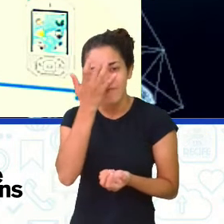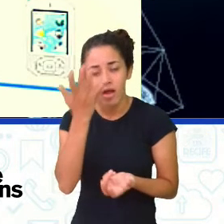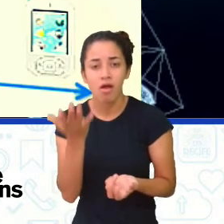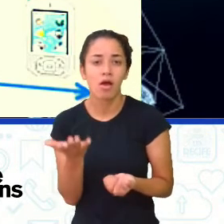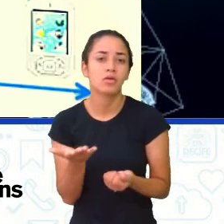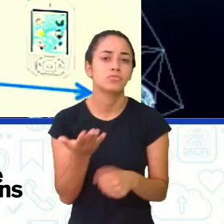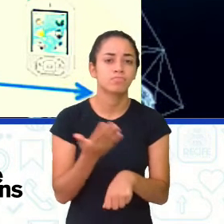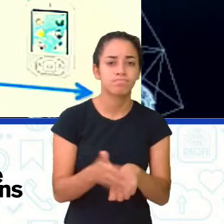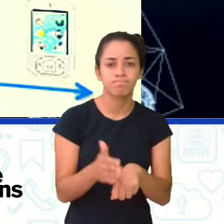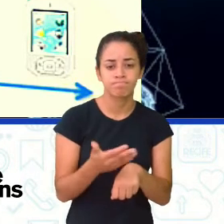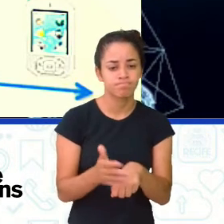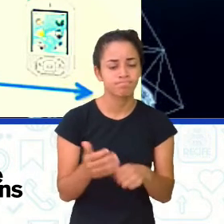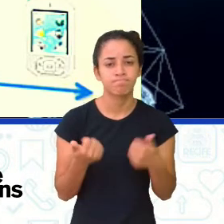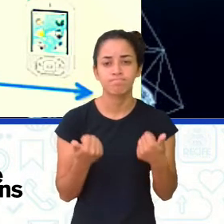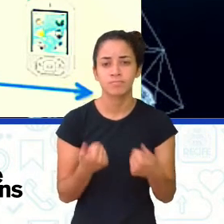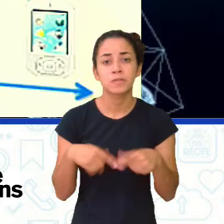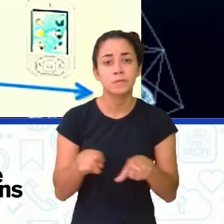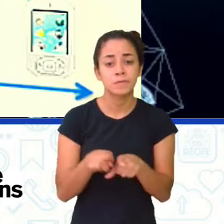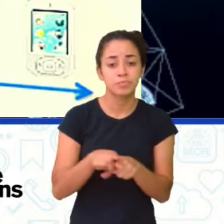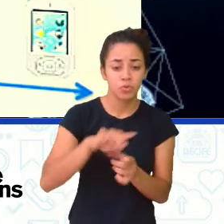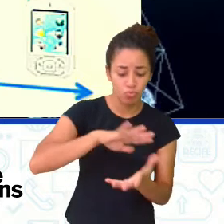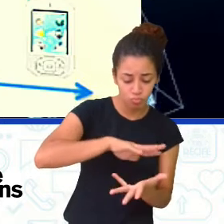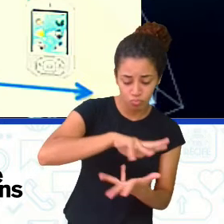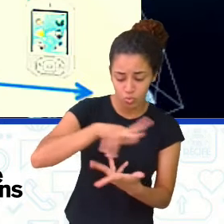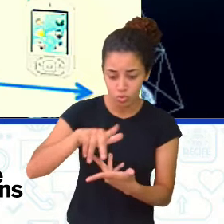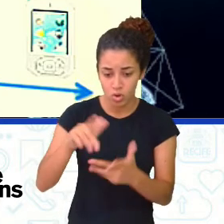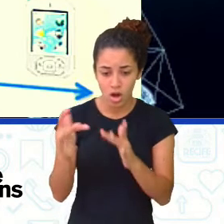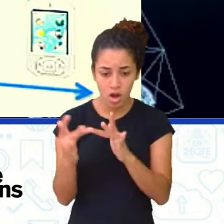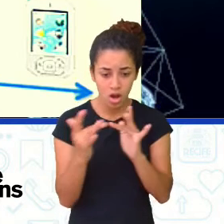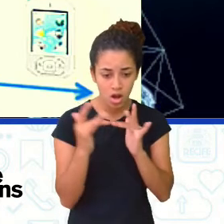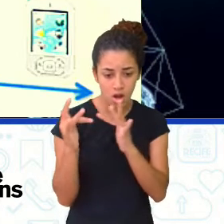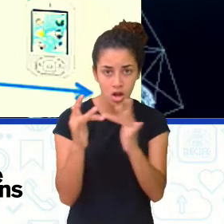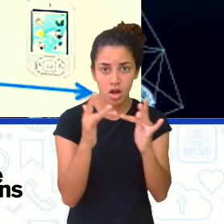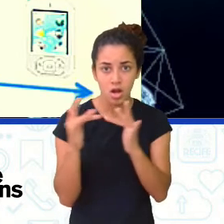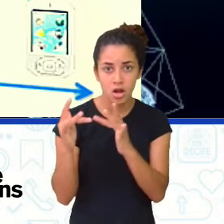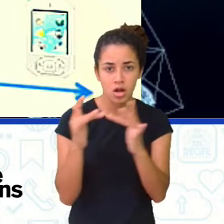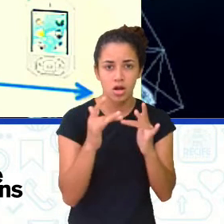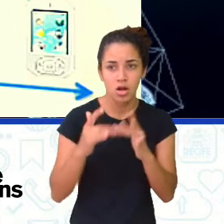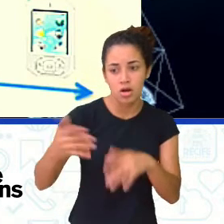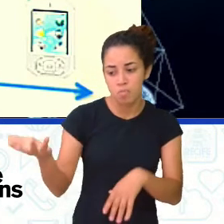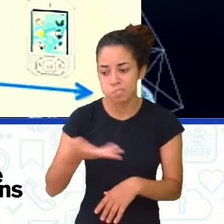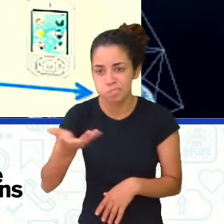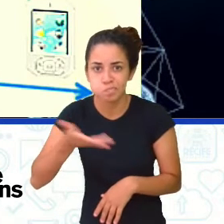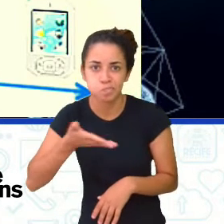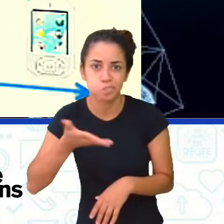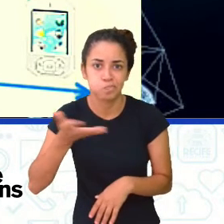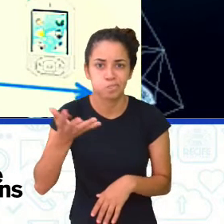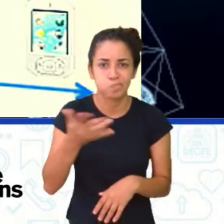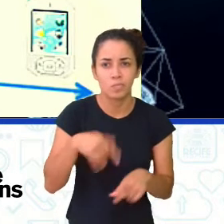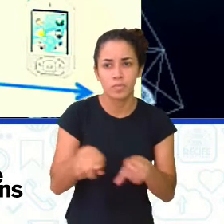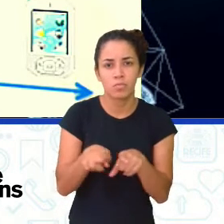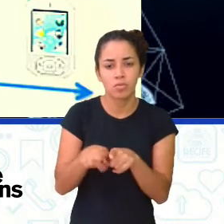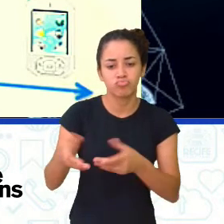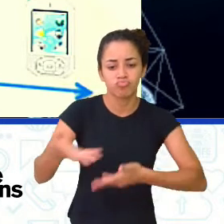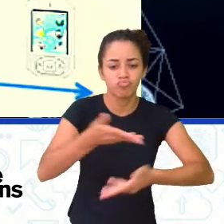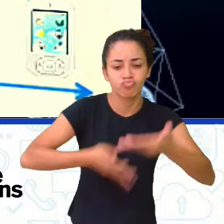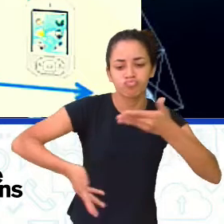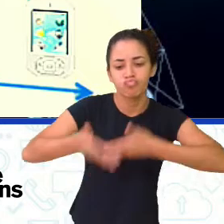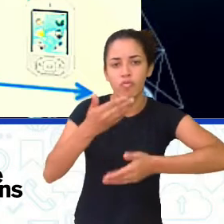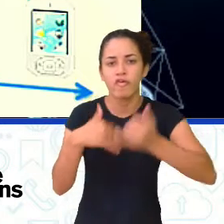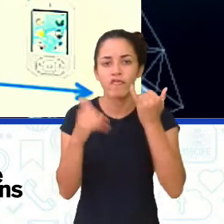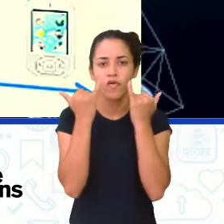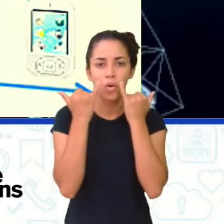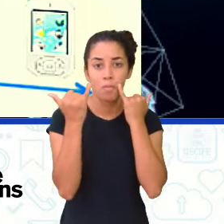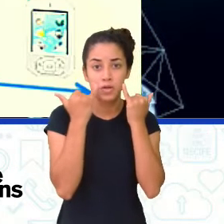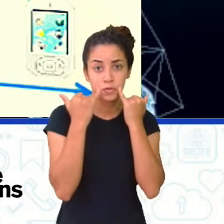prática e um mundo bem mais conectado, bem mais veloz na troca de